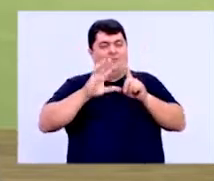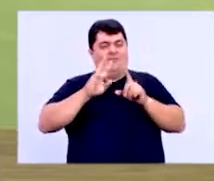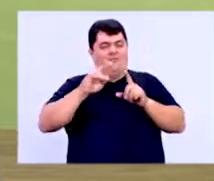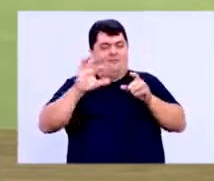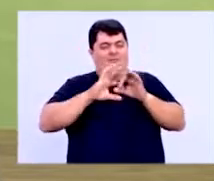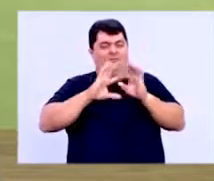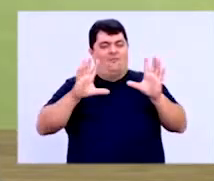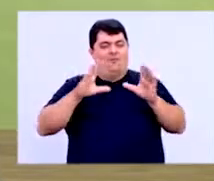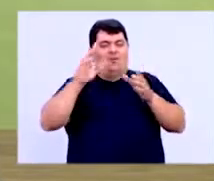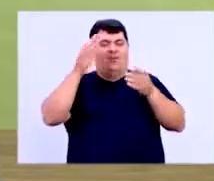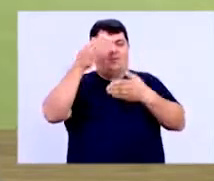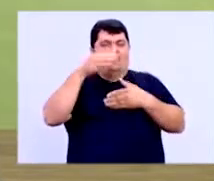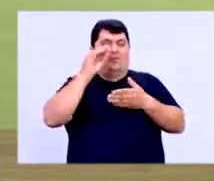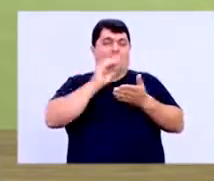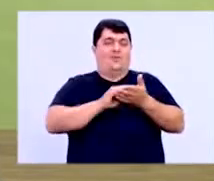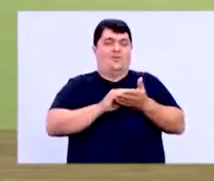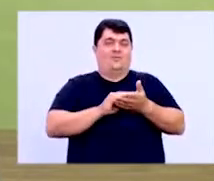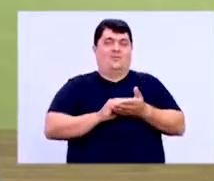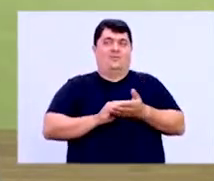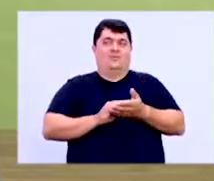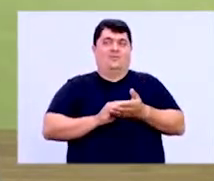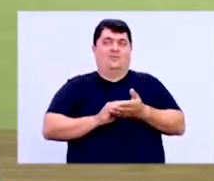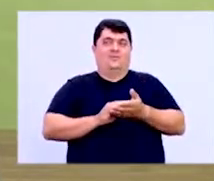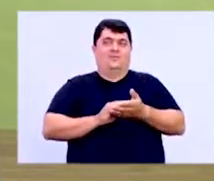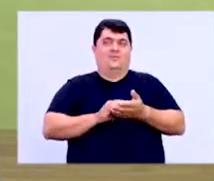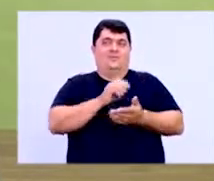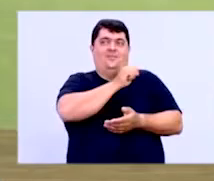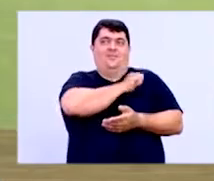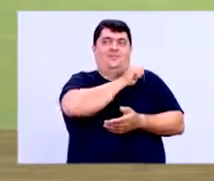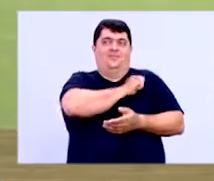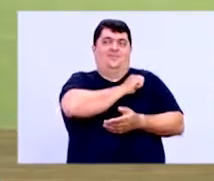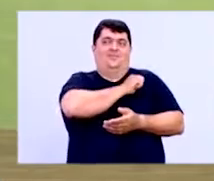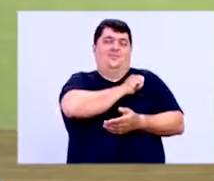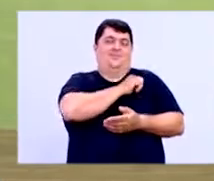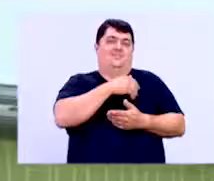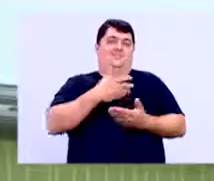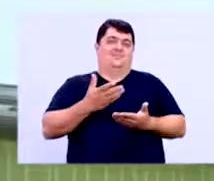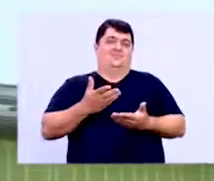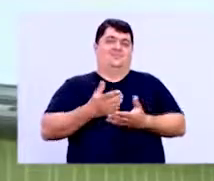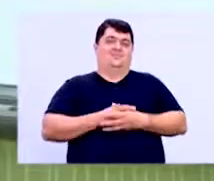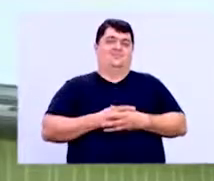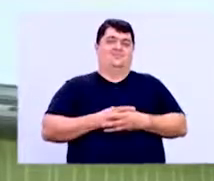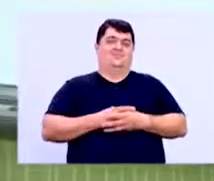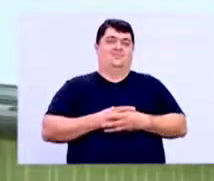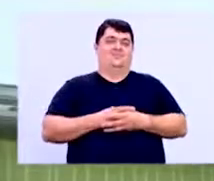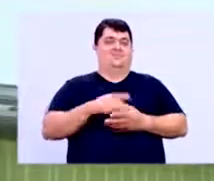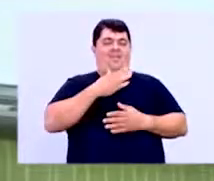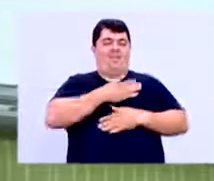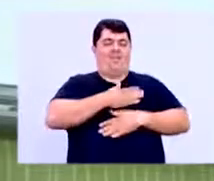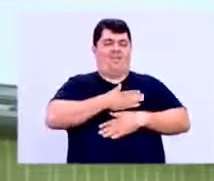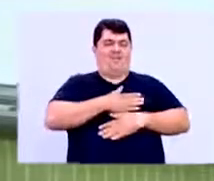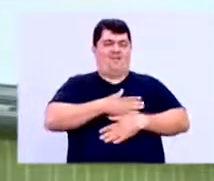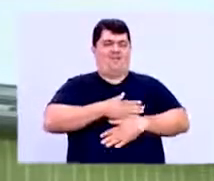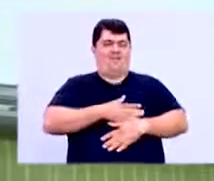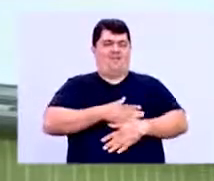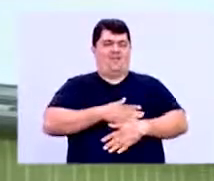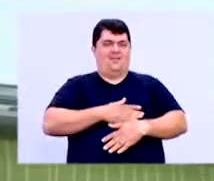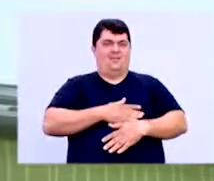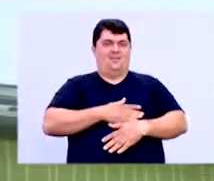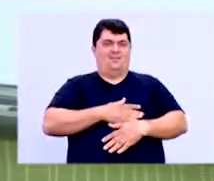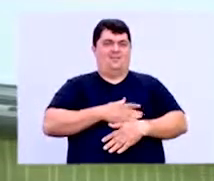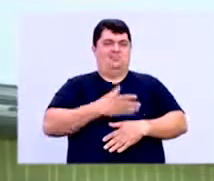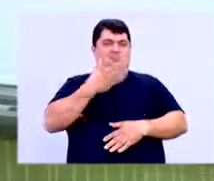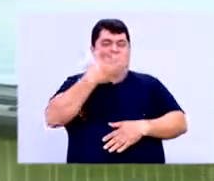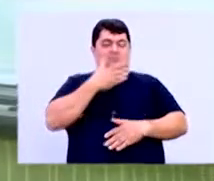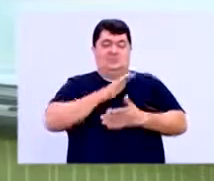na prova? O aluno sorriu aqui. Ó, vamos pensar. Até agora eu não vi nenhum docinho chegar